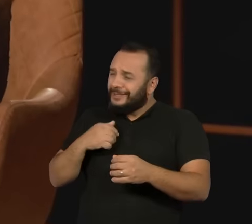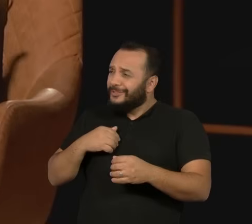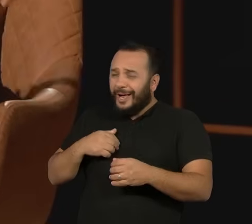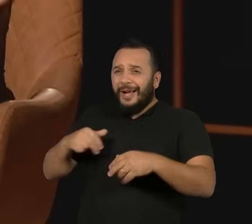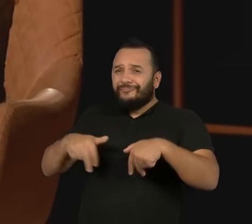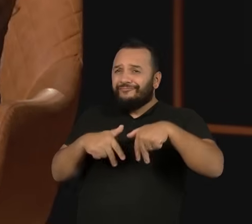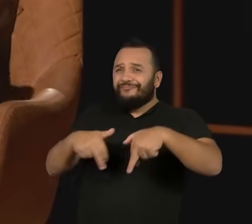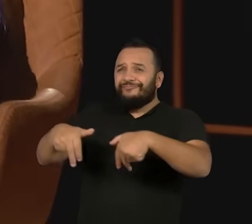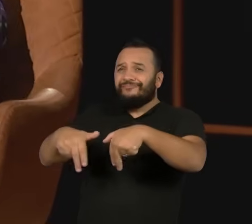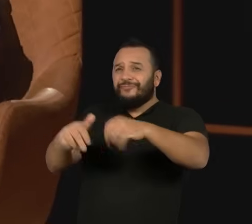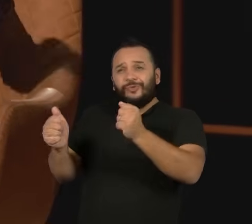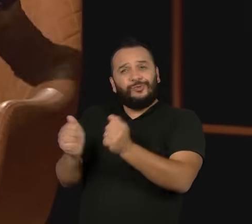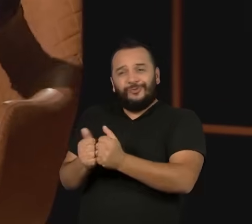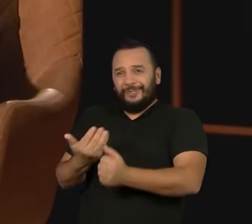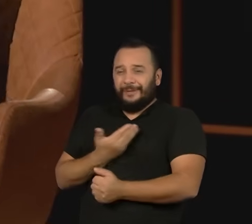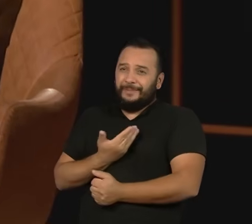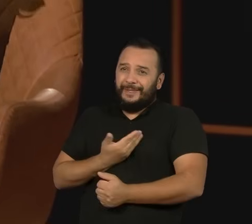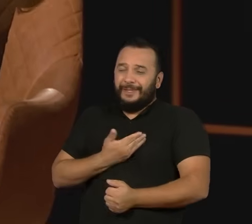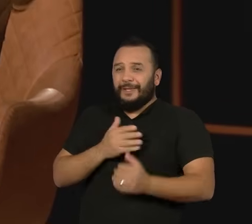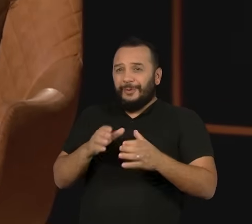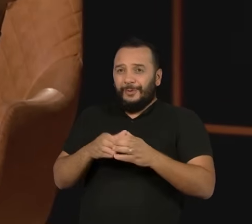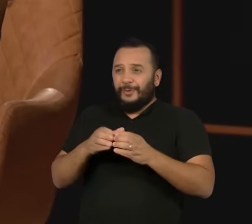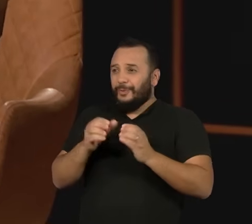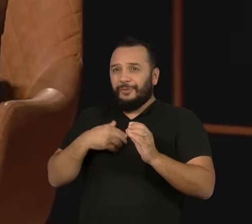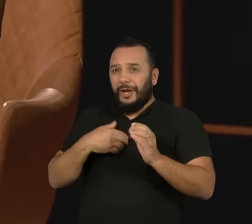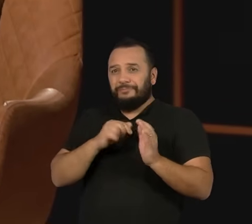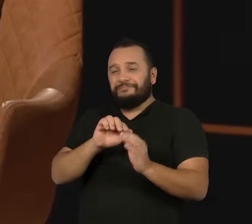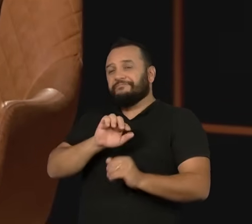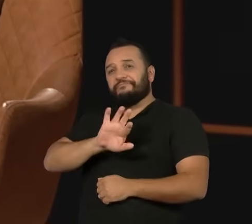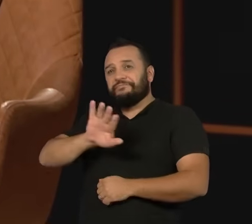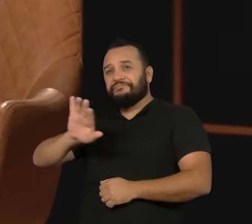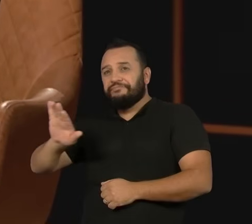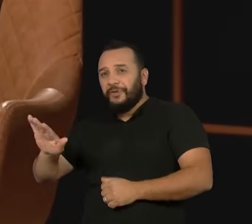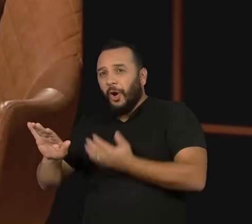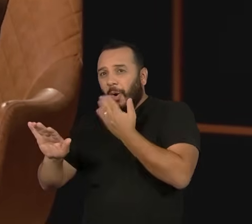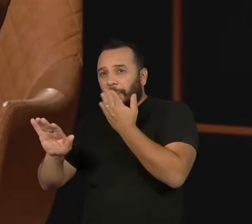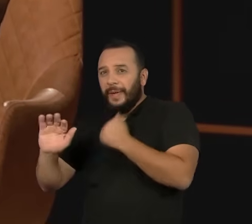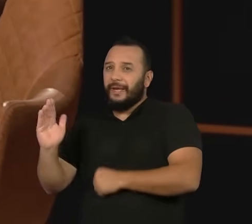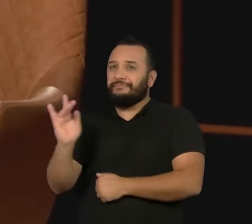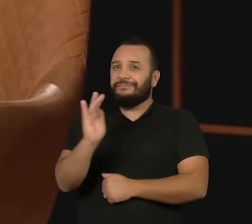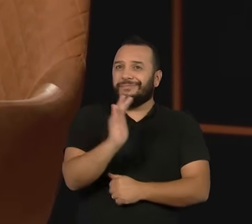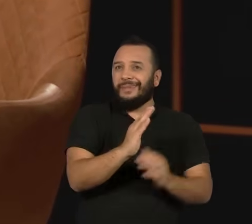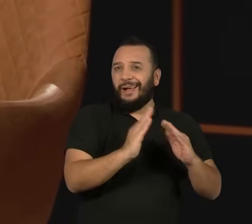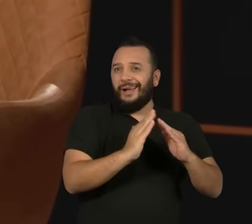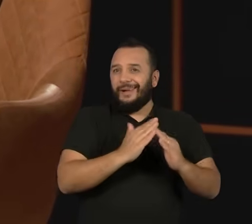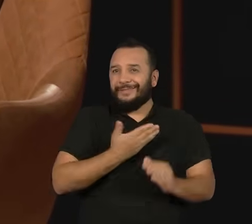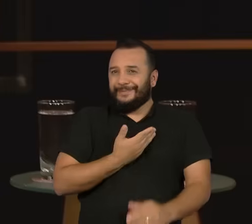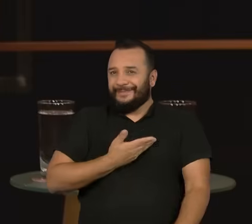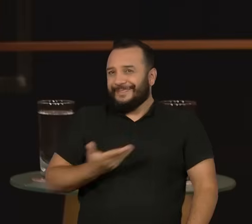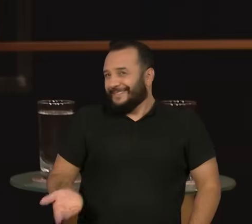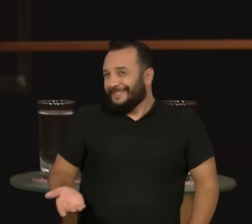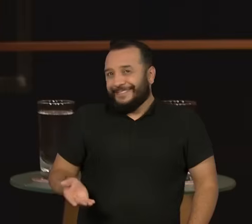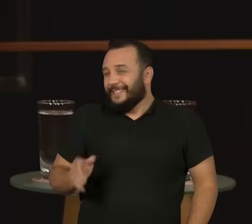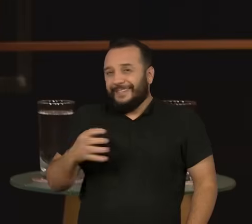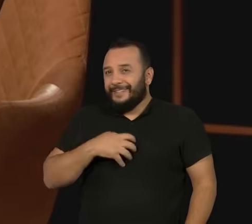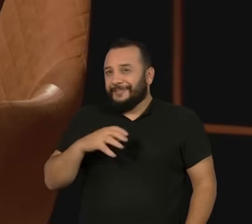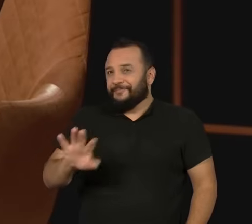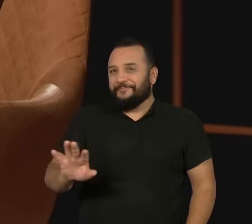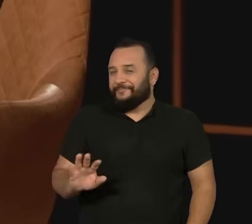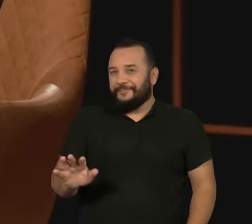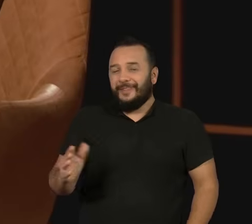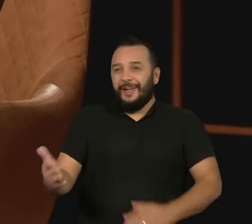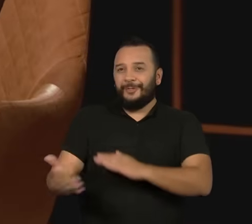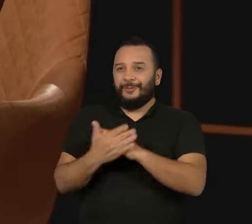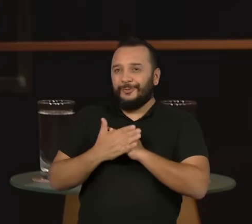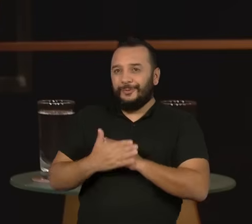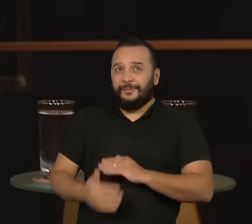gente saía do curso, aí ia comer alguma coisinha ali perto, depois ia para casa uma da outra. Então, isso ajudou muito. Ajudou